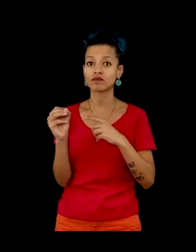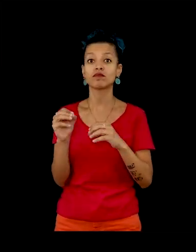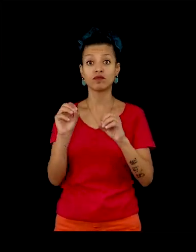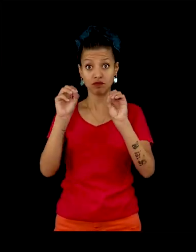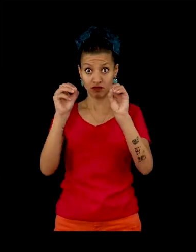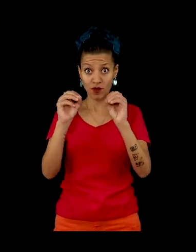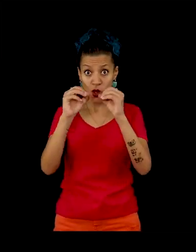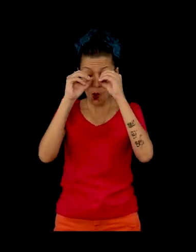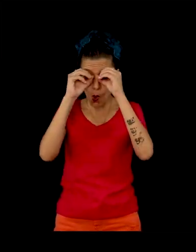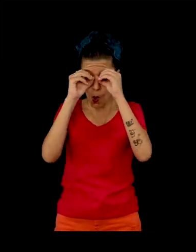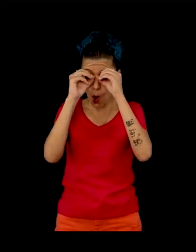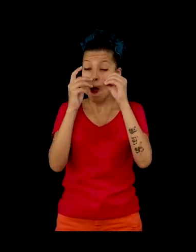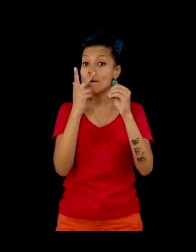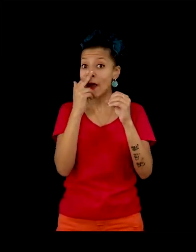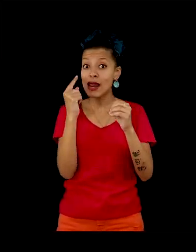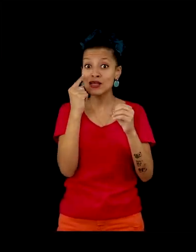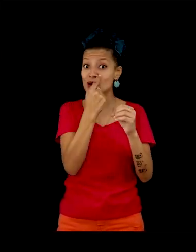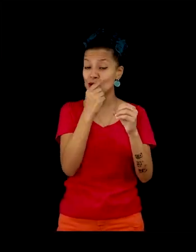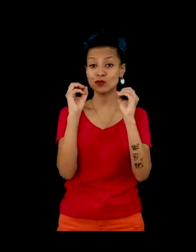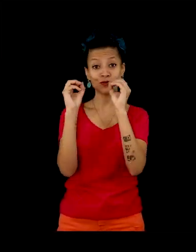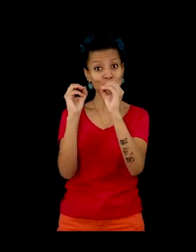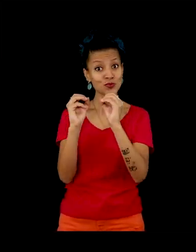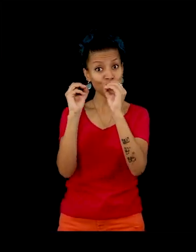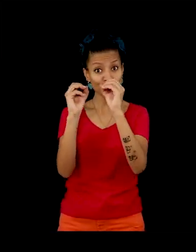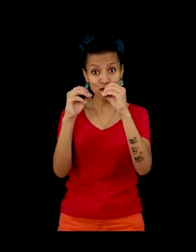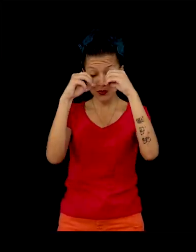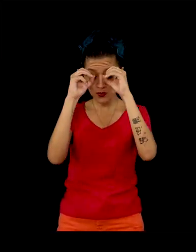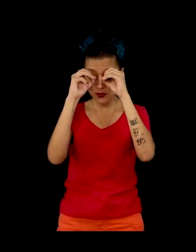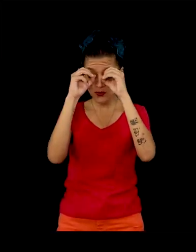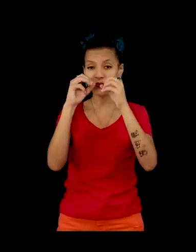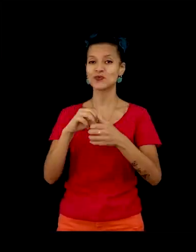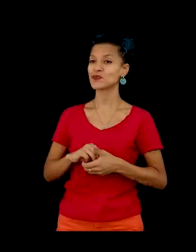E fiz um chocalho, olhos.